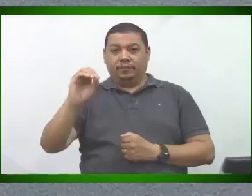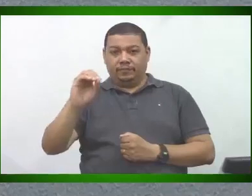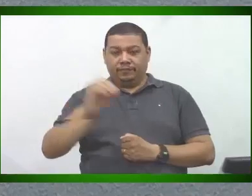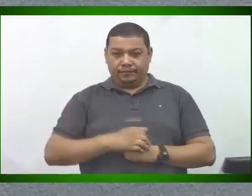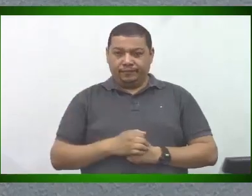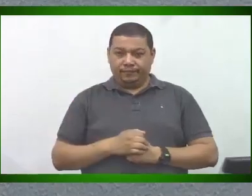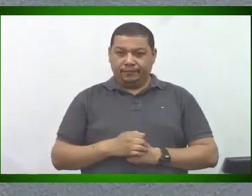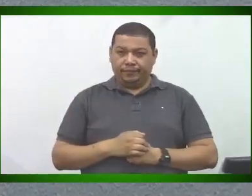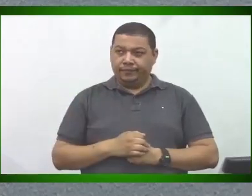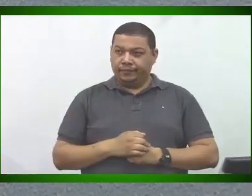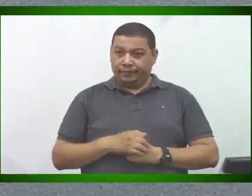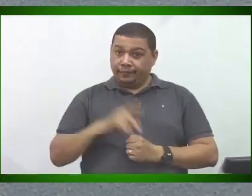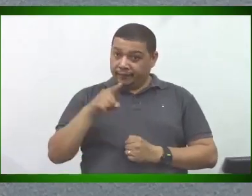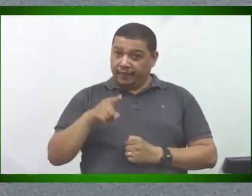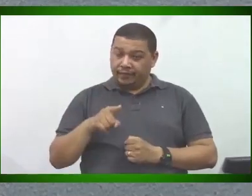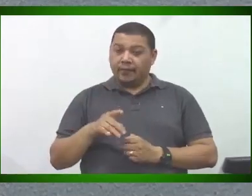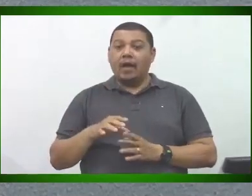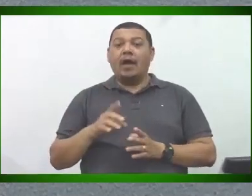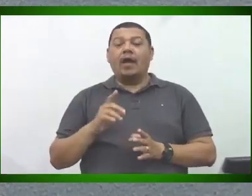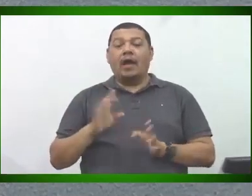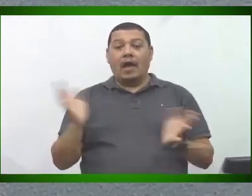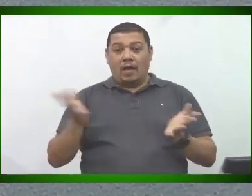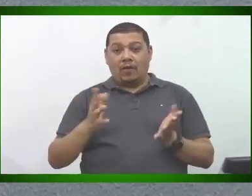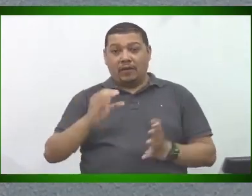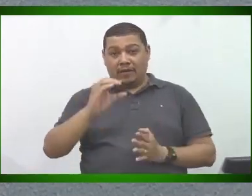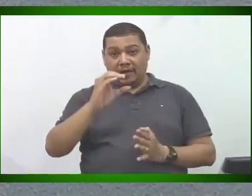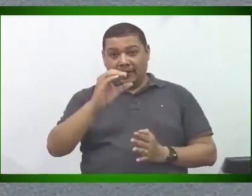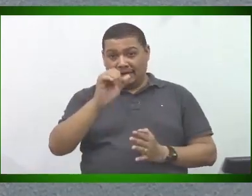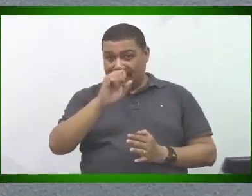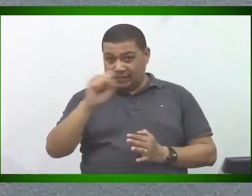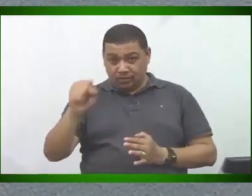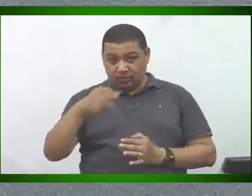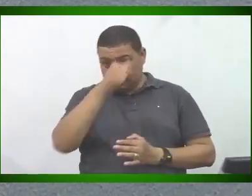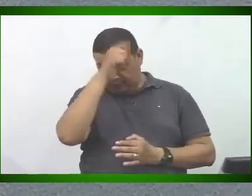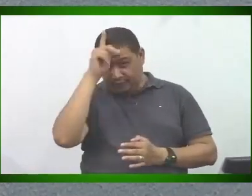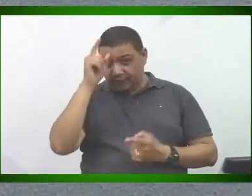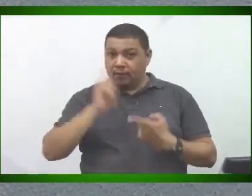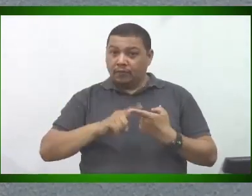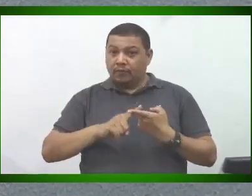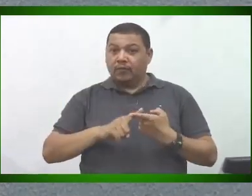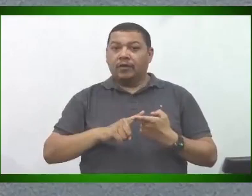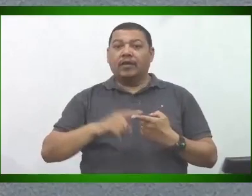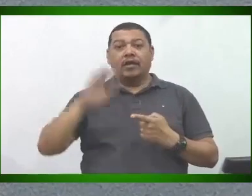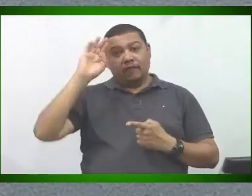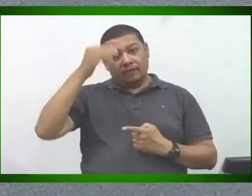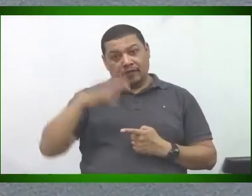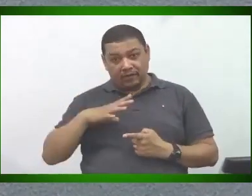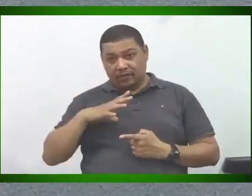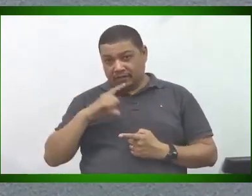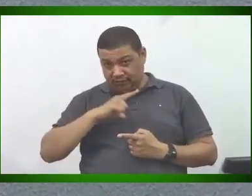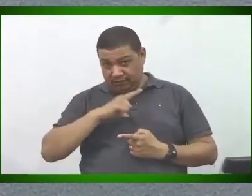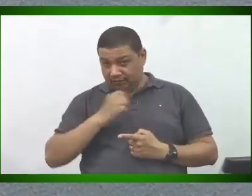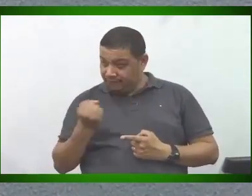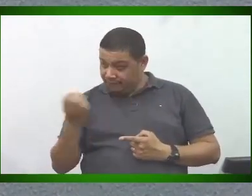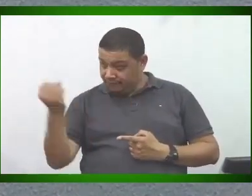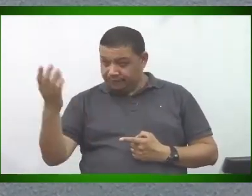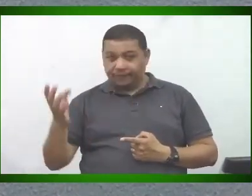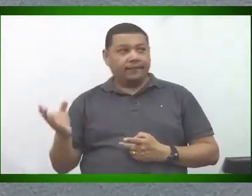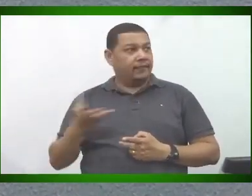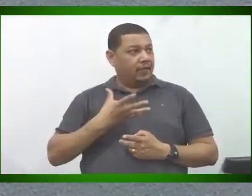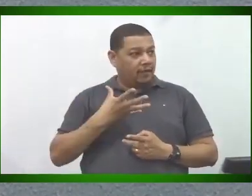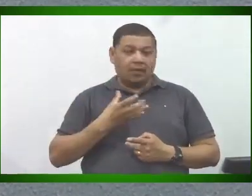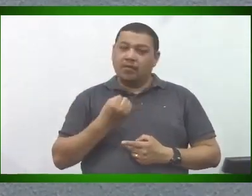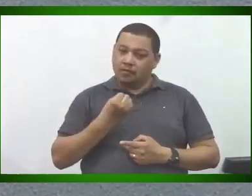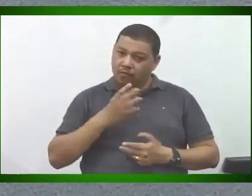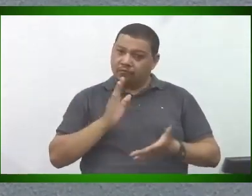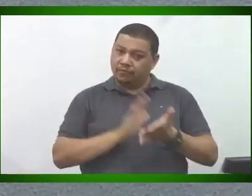prefeito Adailton Fura está viajando, e o Cássio Góes estava lá conosco hoje nessa entrega. Então, quero aqui parabenizar o